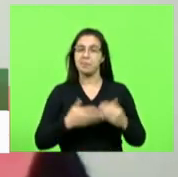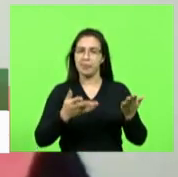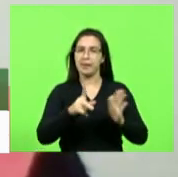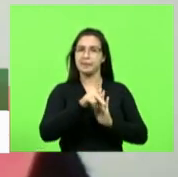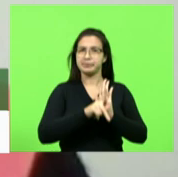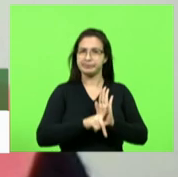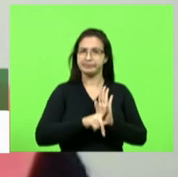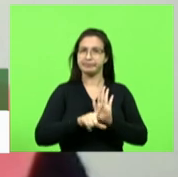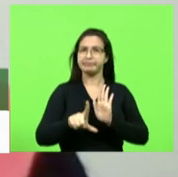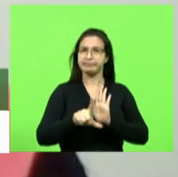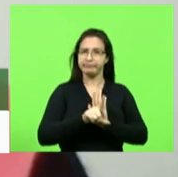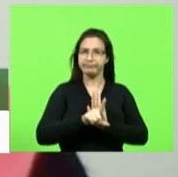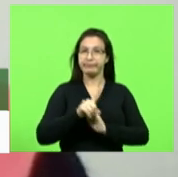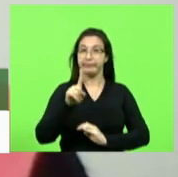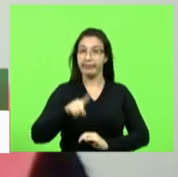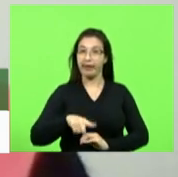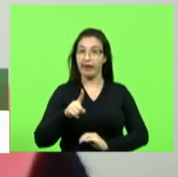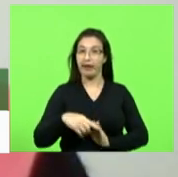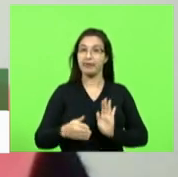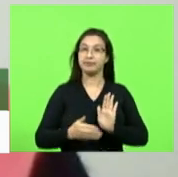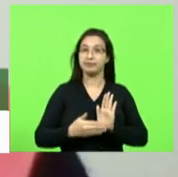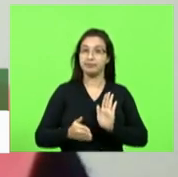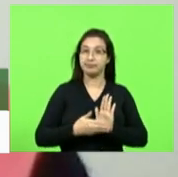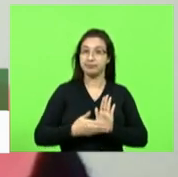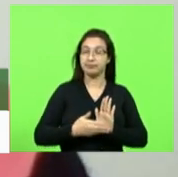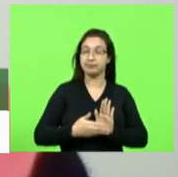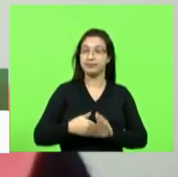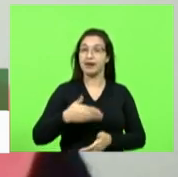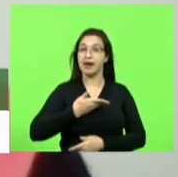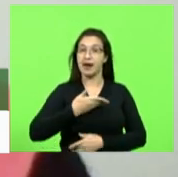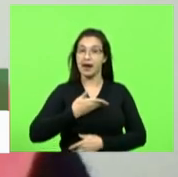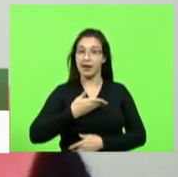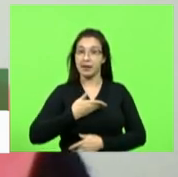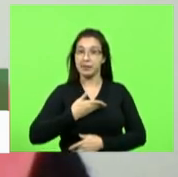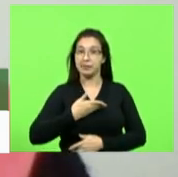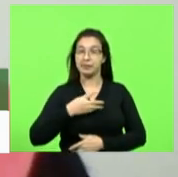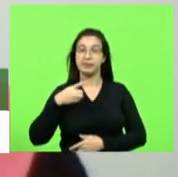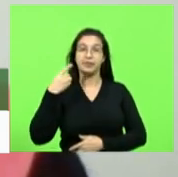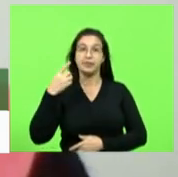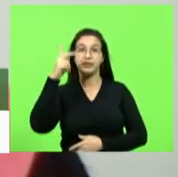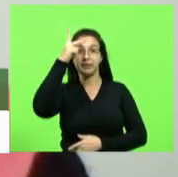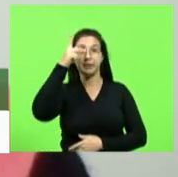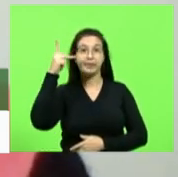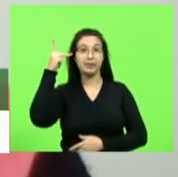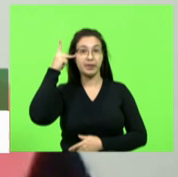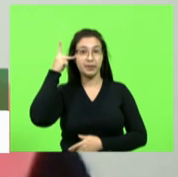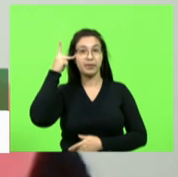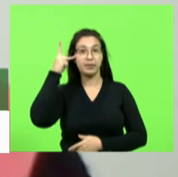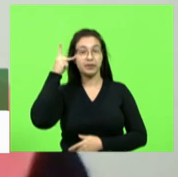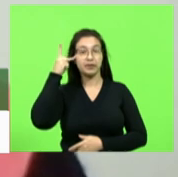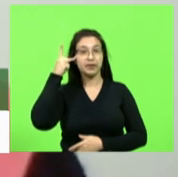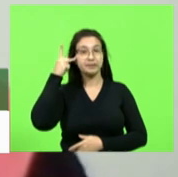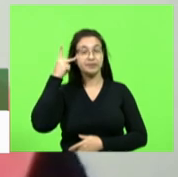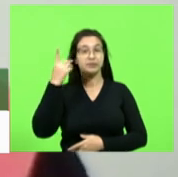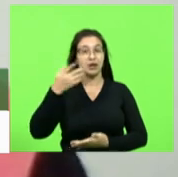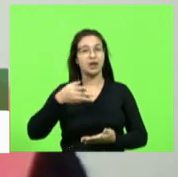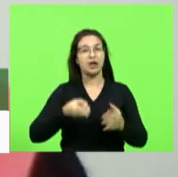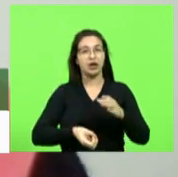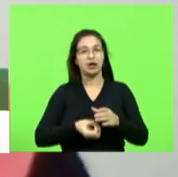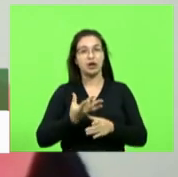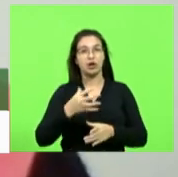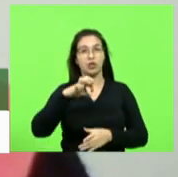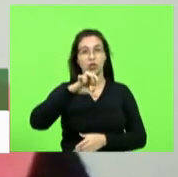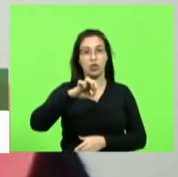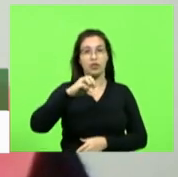de lei é de proposição da nossa colega deputada Paulinha e foi proposto em 9 de maio de